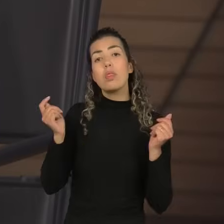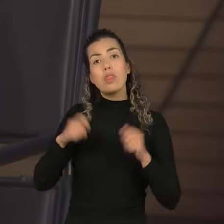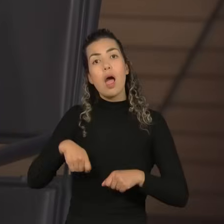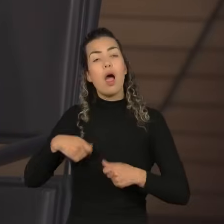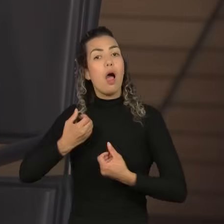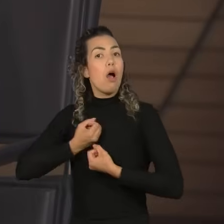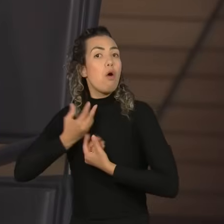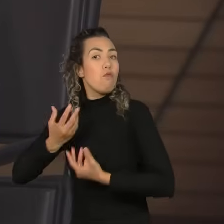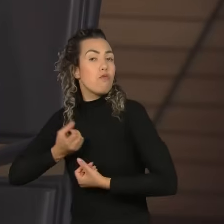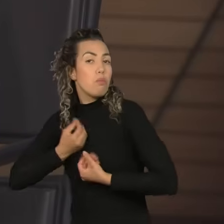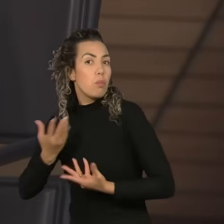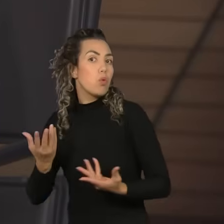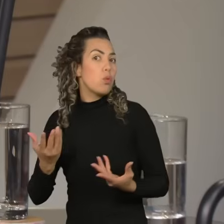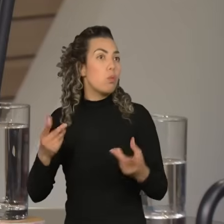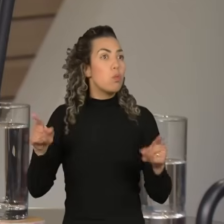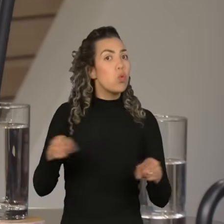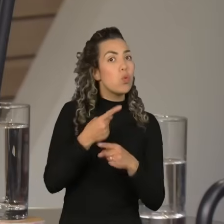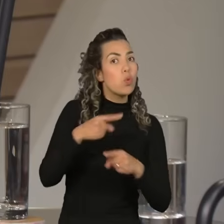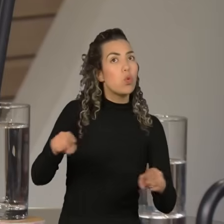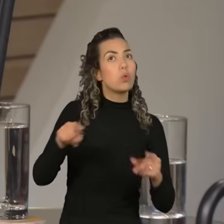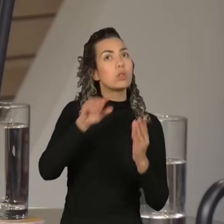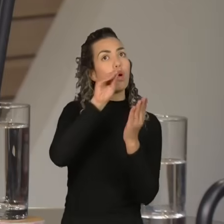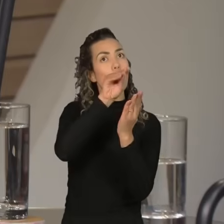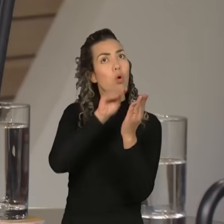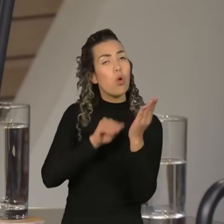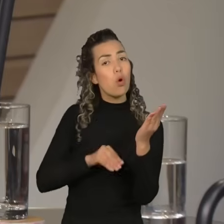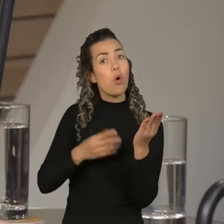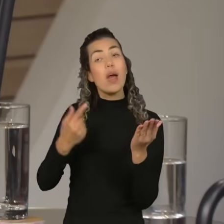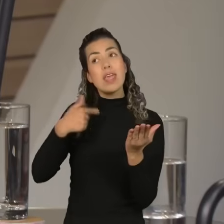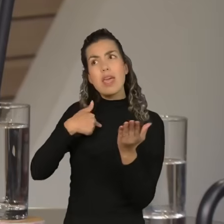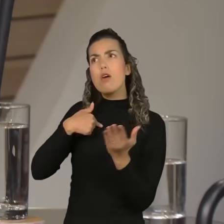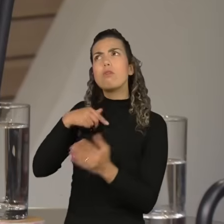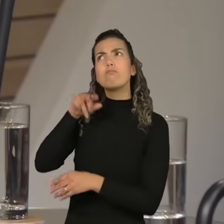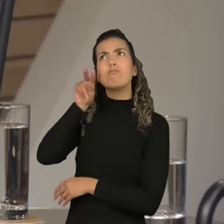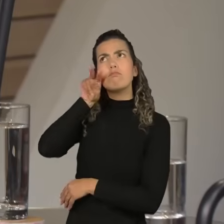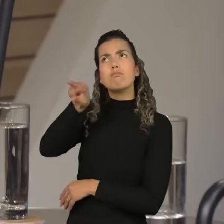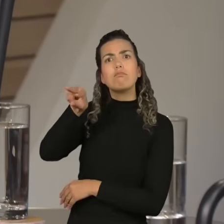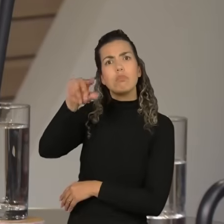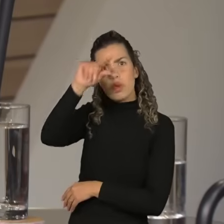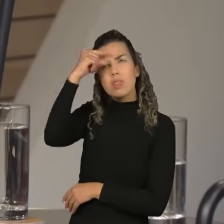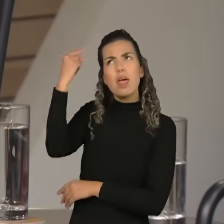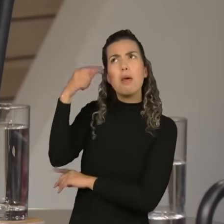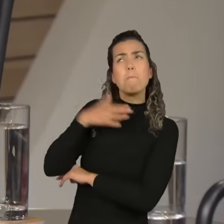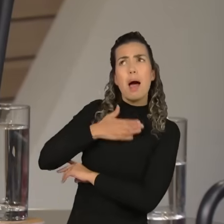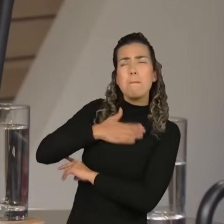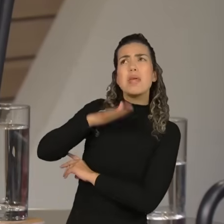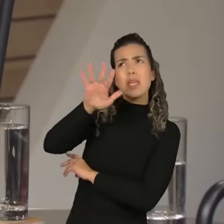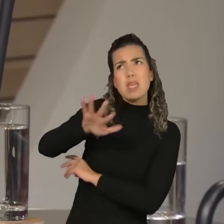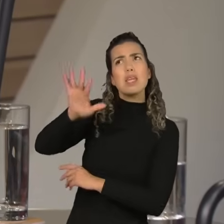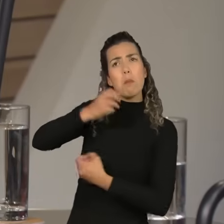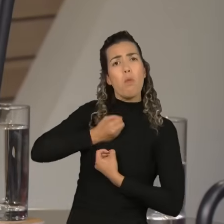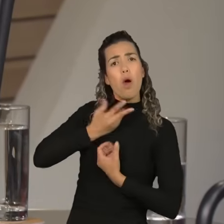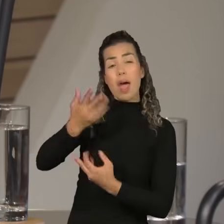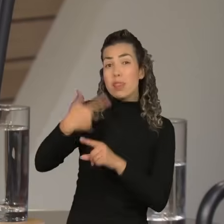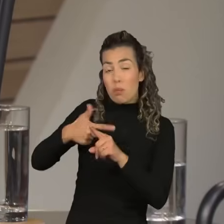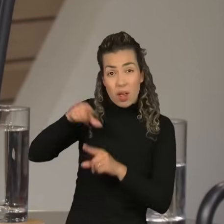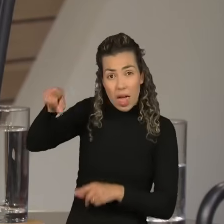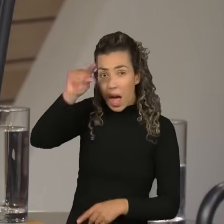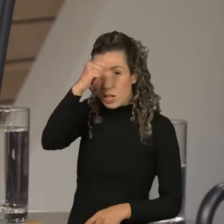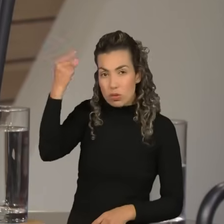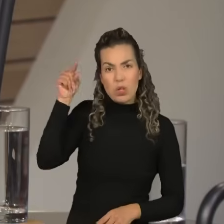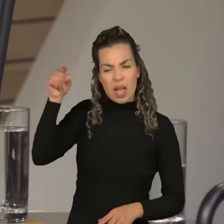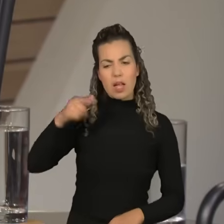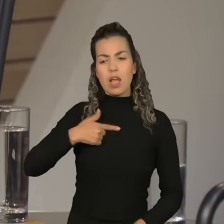Cazuza como poeta, assim. Eu enxergo ele muito como poeta, embora ele afirmasse e negasse, né? Ele oscilava nesse